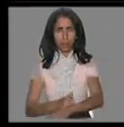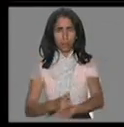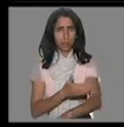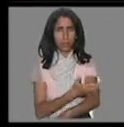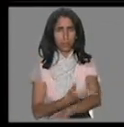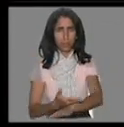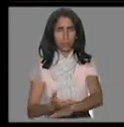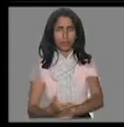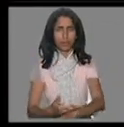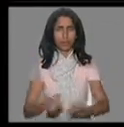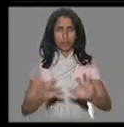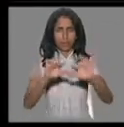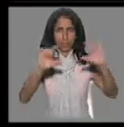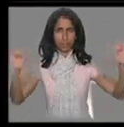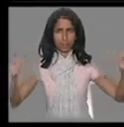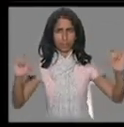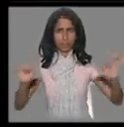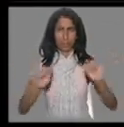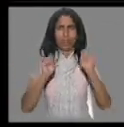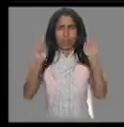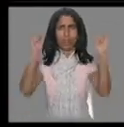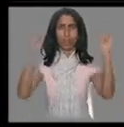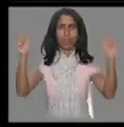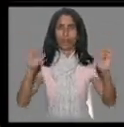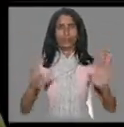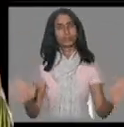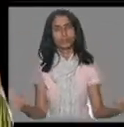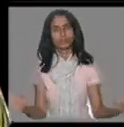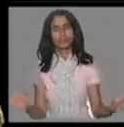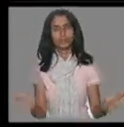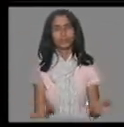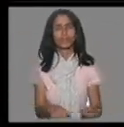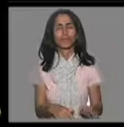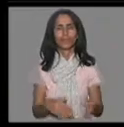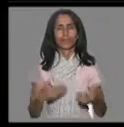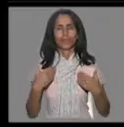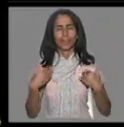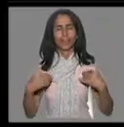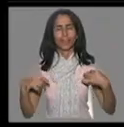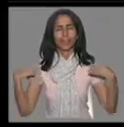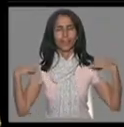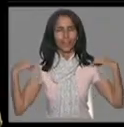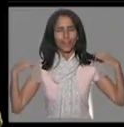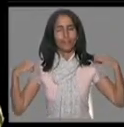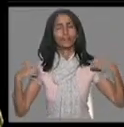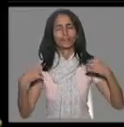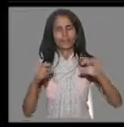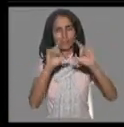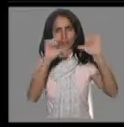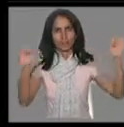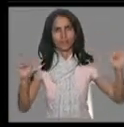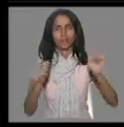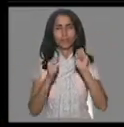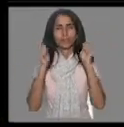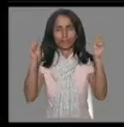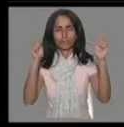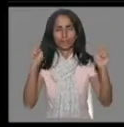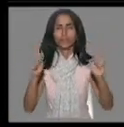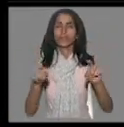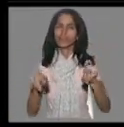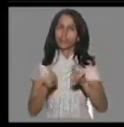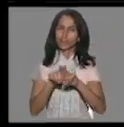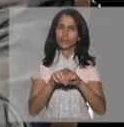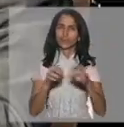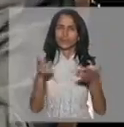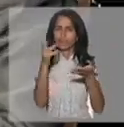de protesto escrita só. A gente usa camiseta branca com frases de protesto, mas a gente procura elaborar